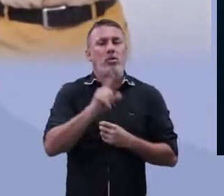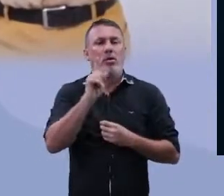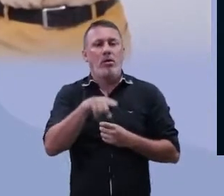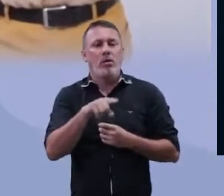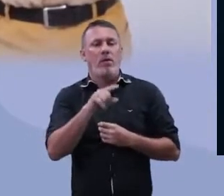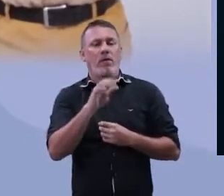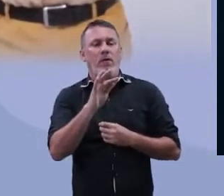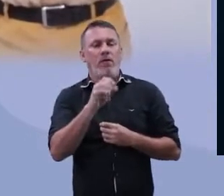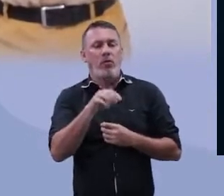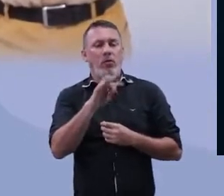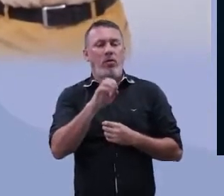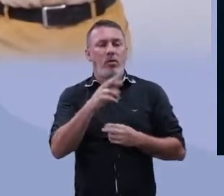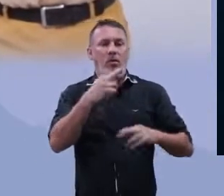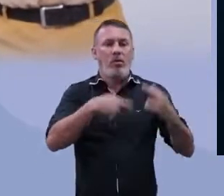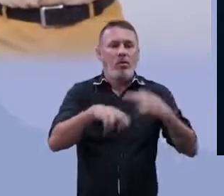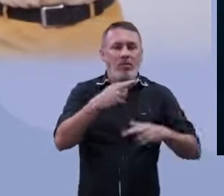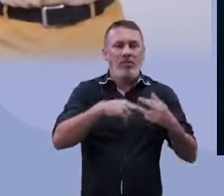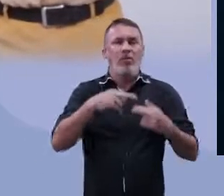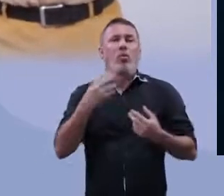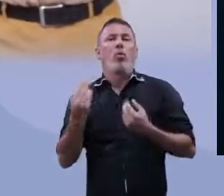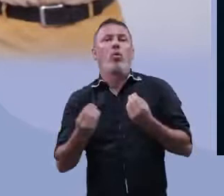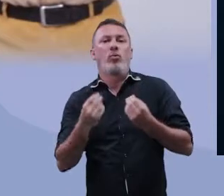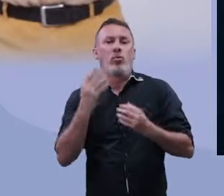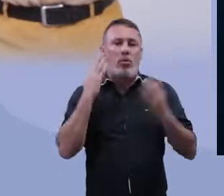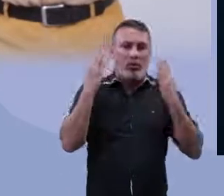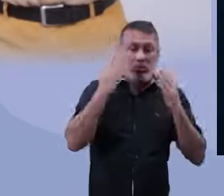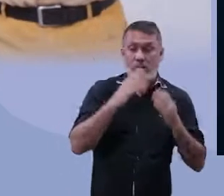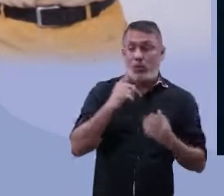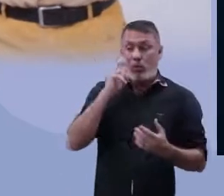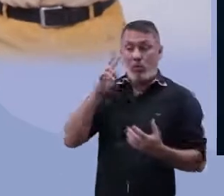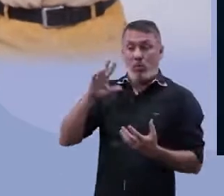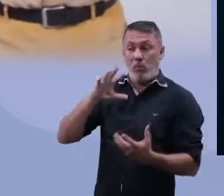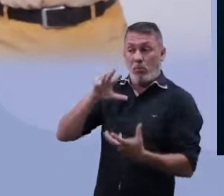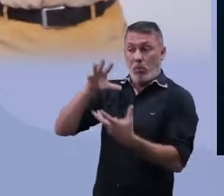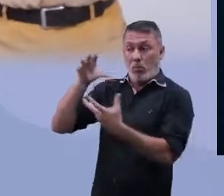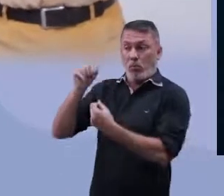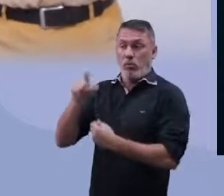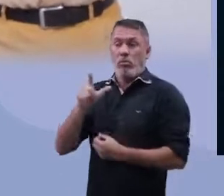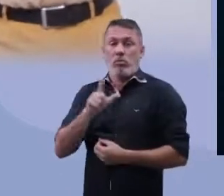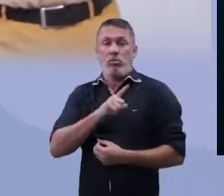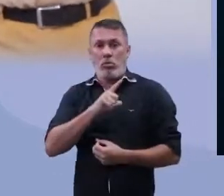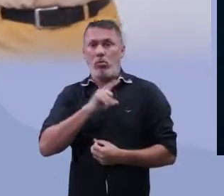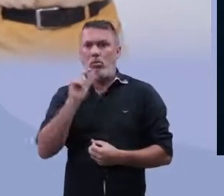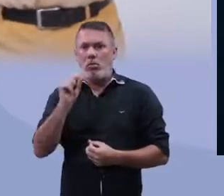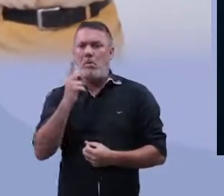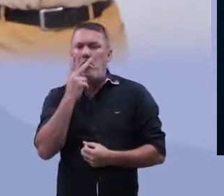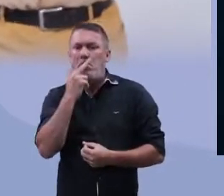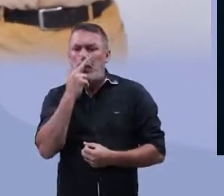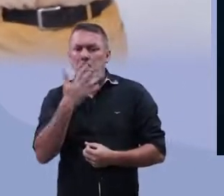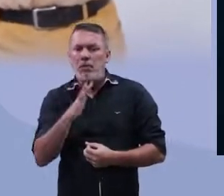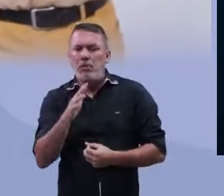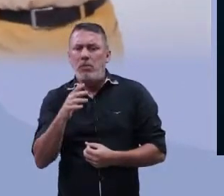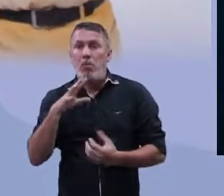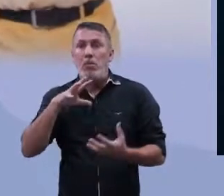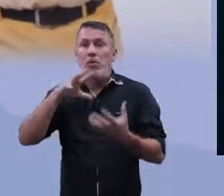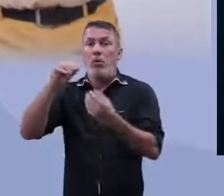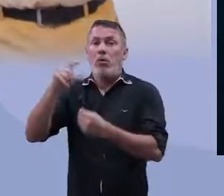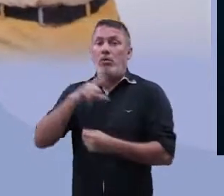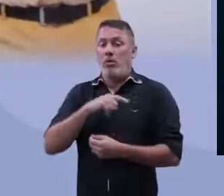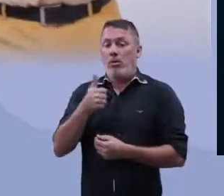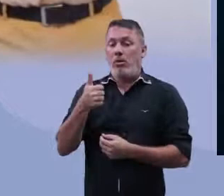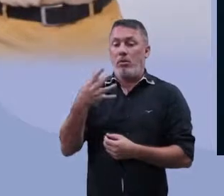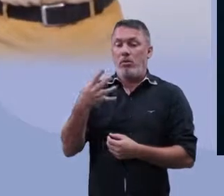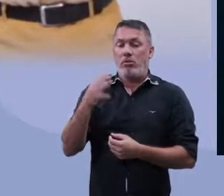de fontes, né, no caso aí renováveis. Enquanto que o mundo vai estar fazendo, né, em média ali 14%